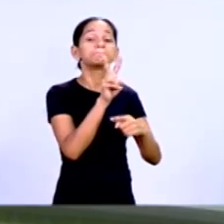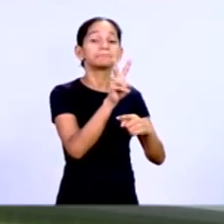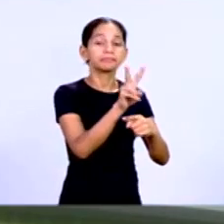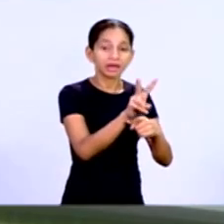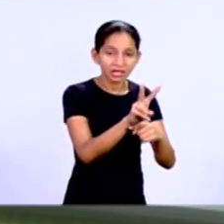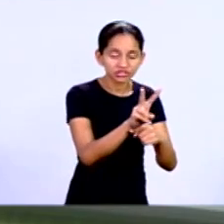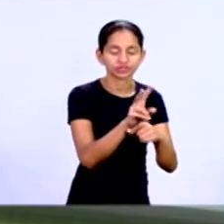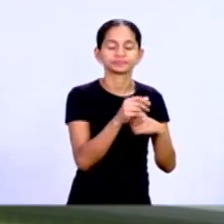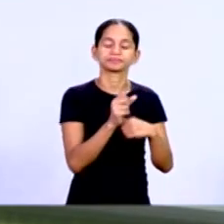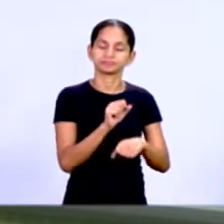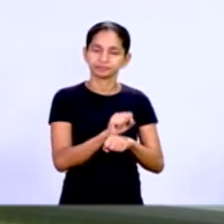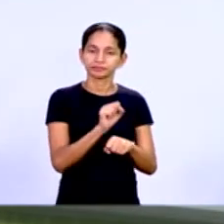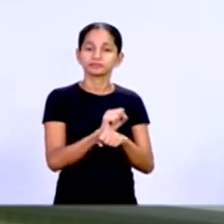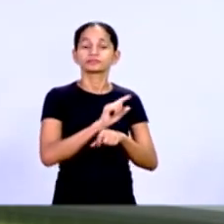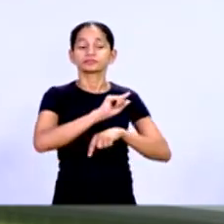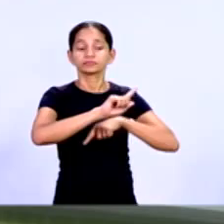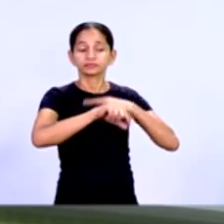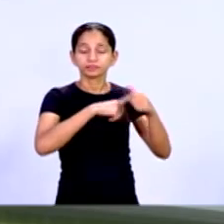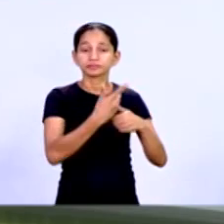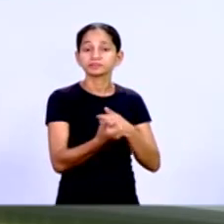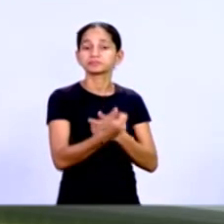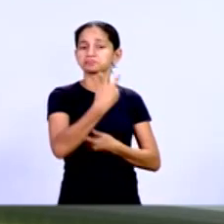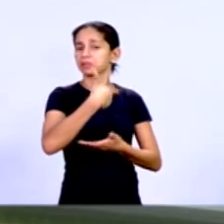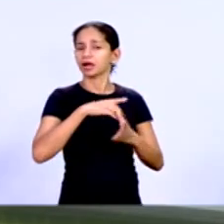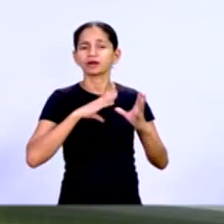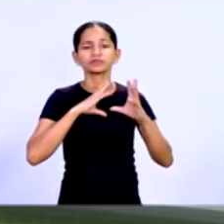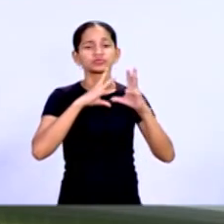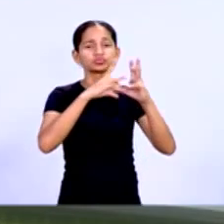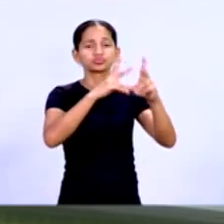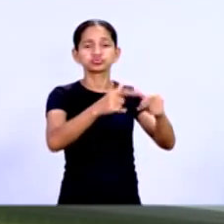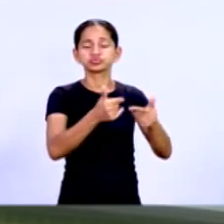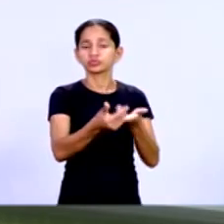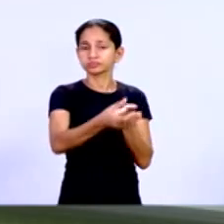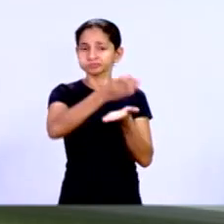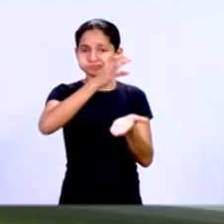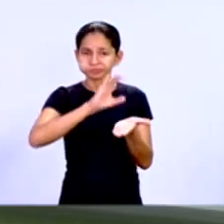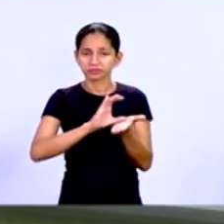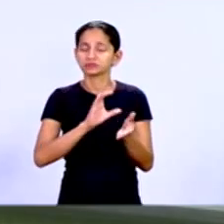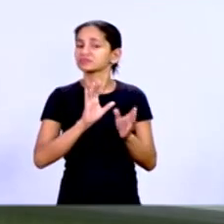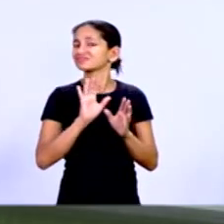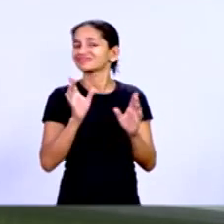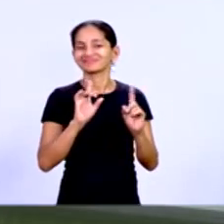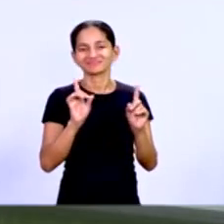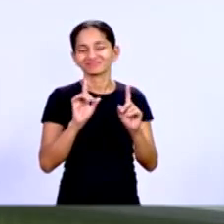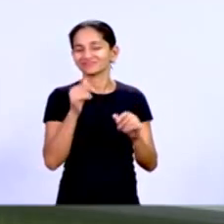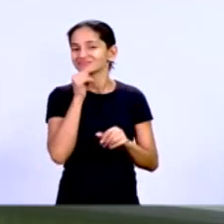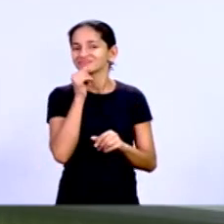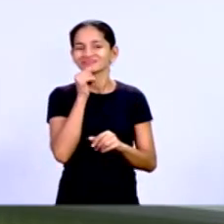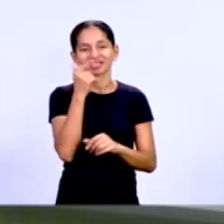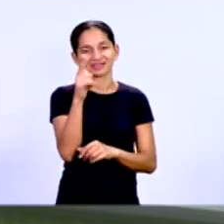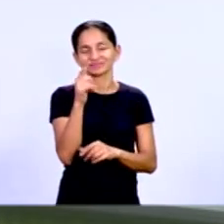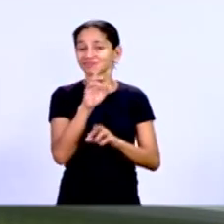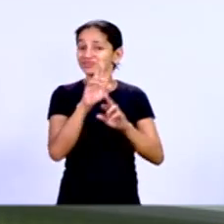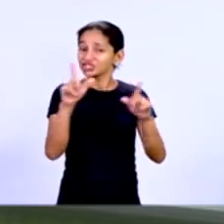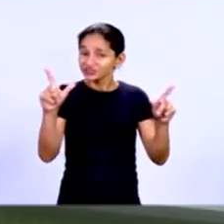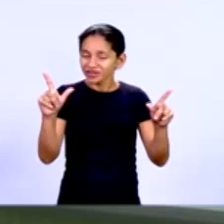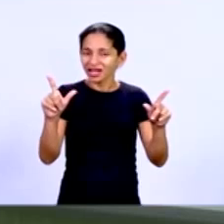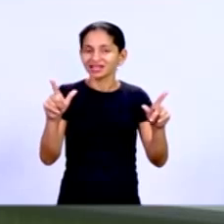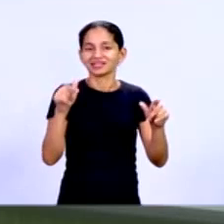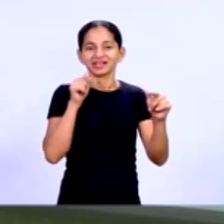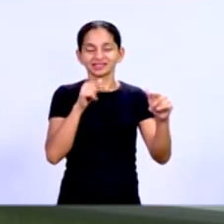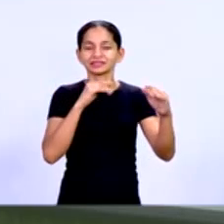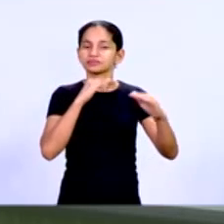que ele emprestou corrigido, independente da situação da empresa. Isso não acontece. Ele vai receber de acordo com